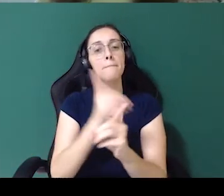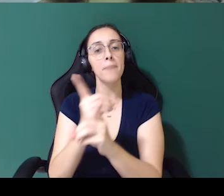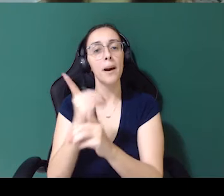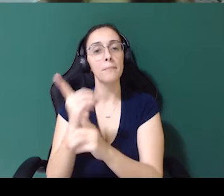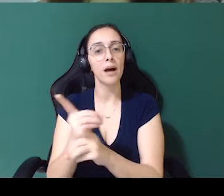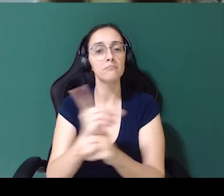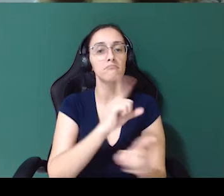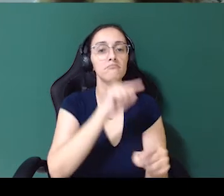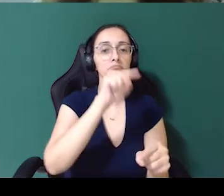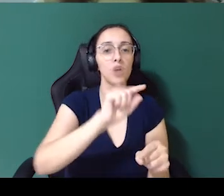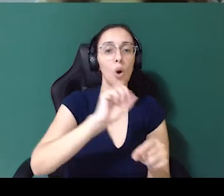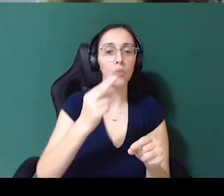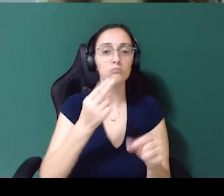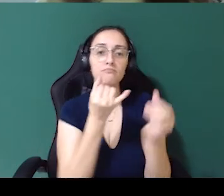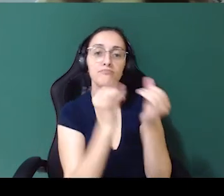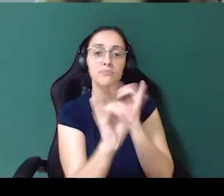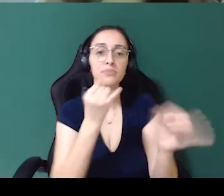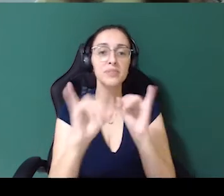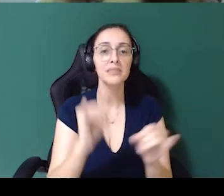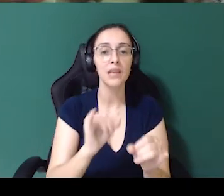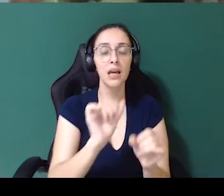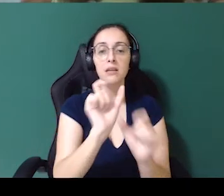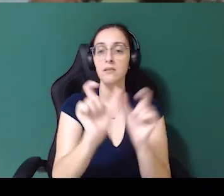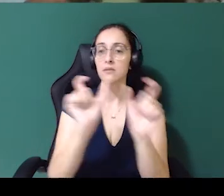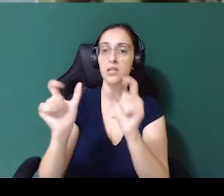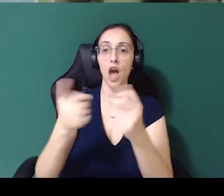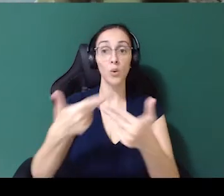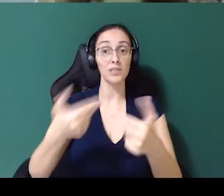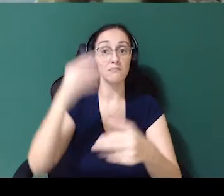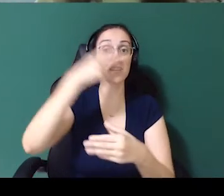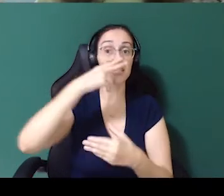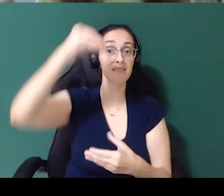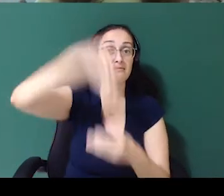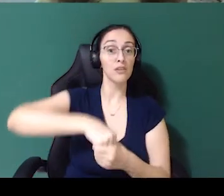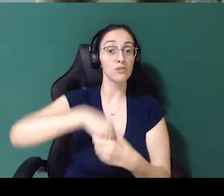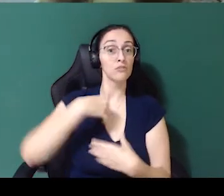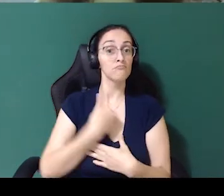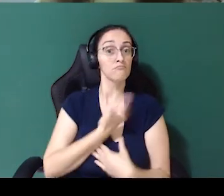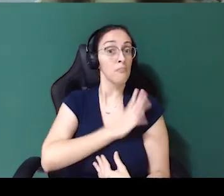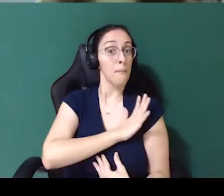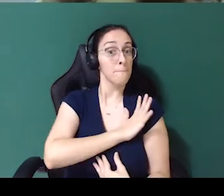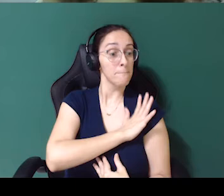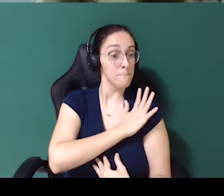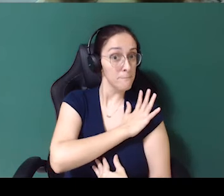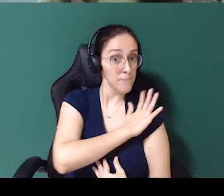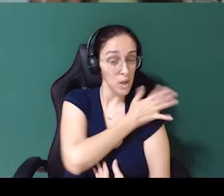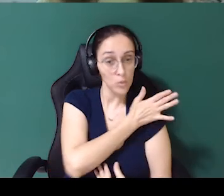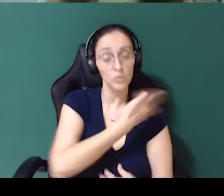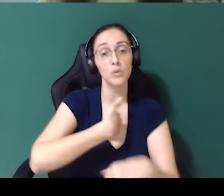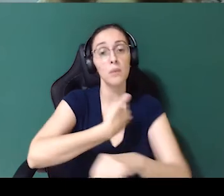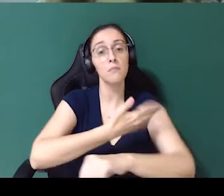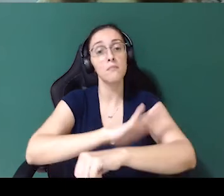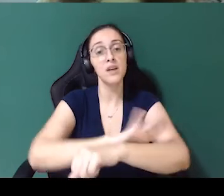falas preconceituosas no nosso dia a dia, é algo que está embutido no nosso subconsciente, é algo do